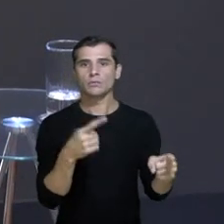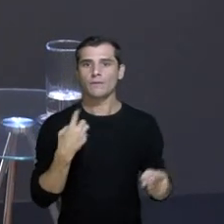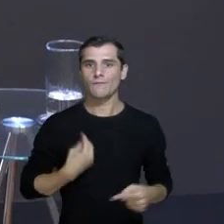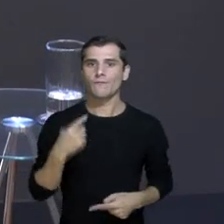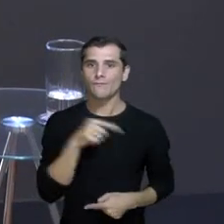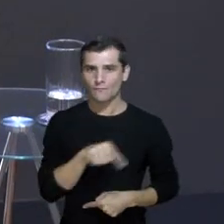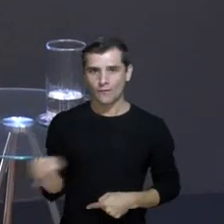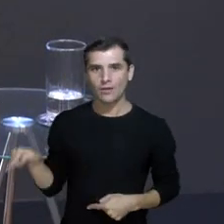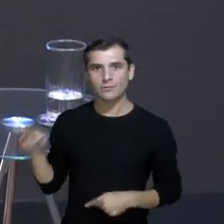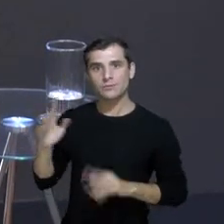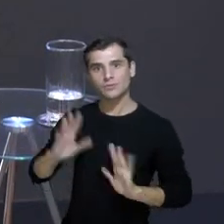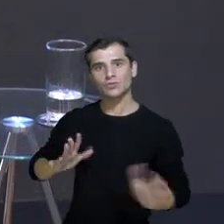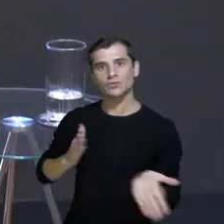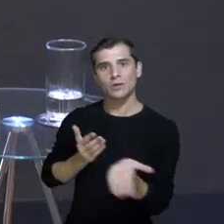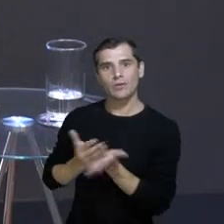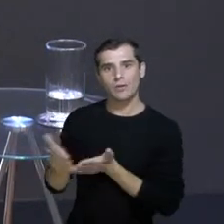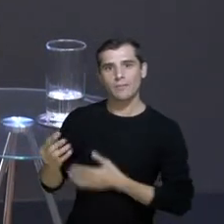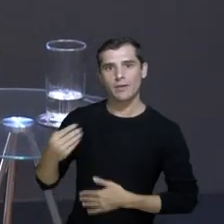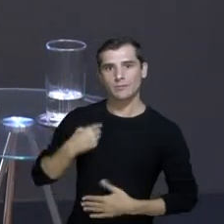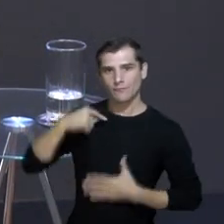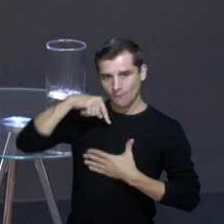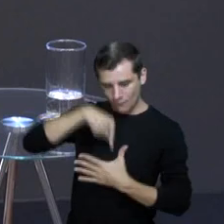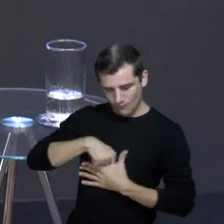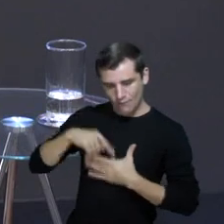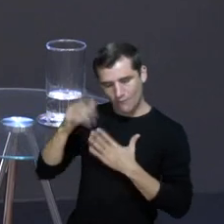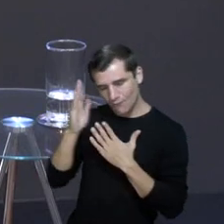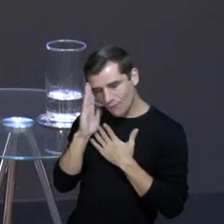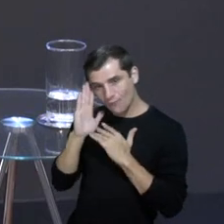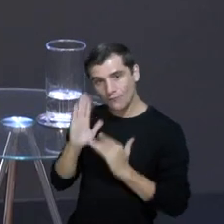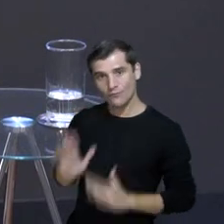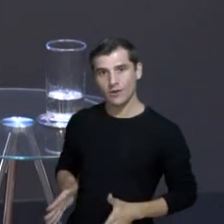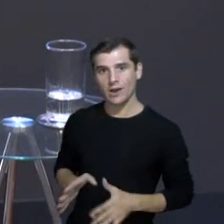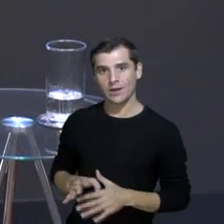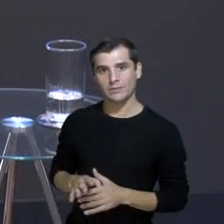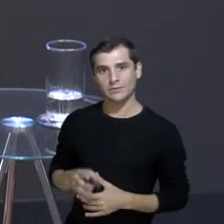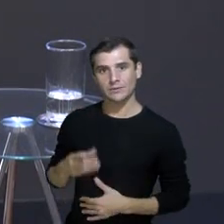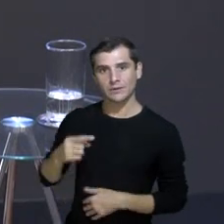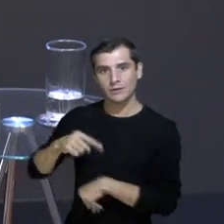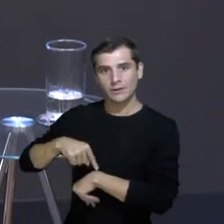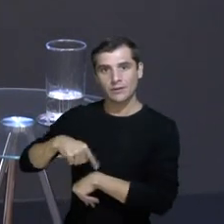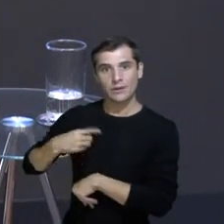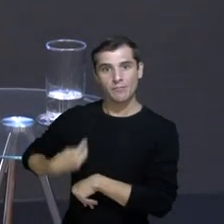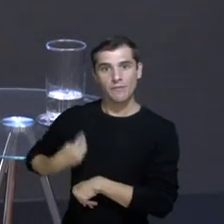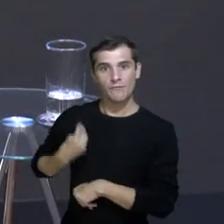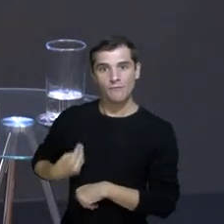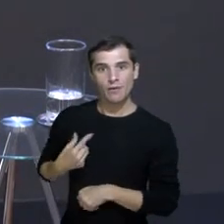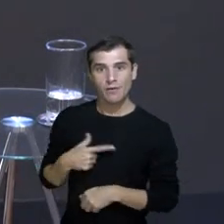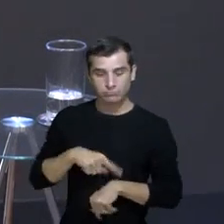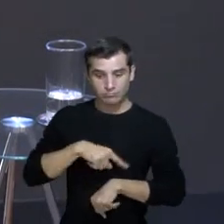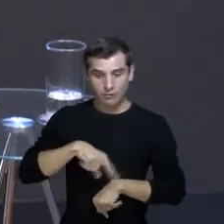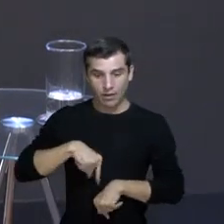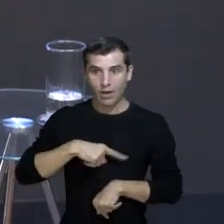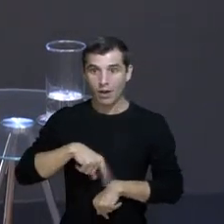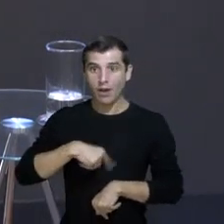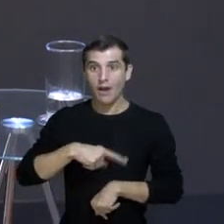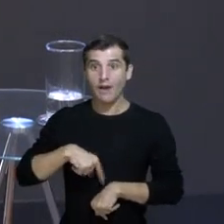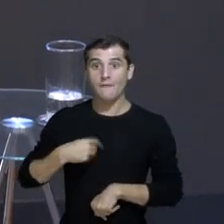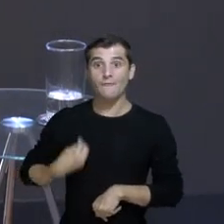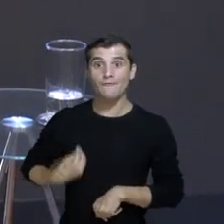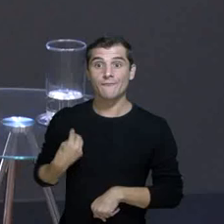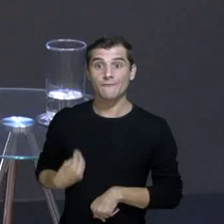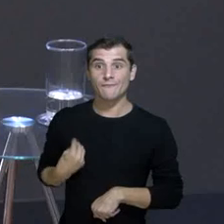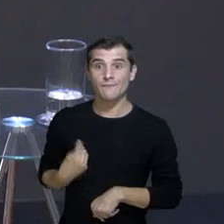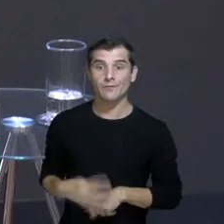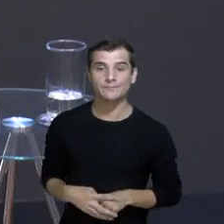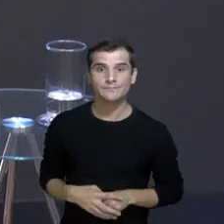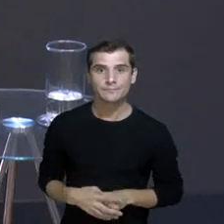começa já começou essa esse tempo já começou ele ele tá rolando nesse momento Luciano